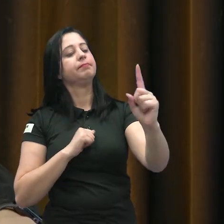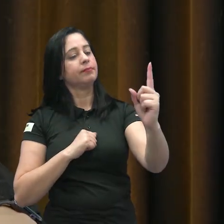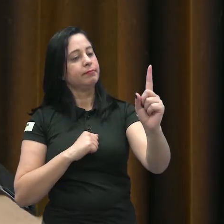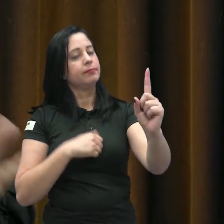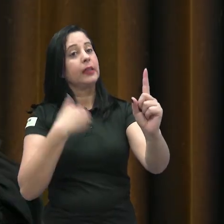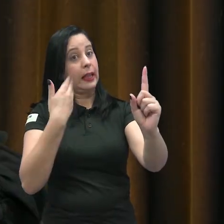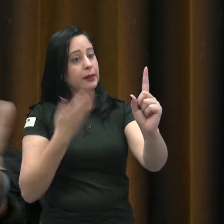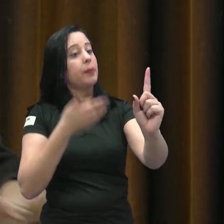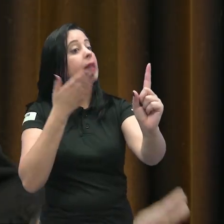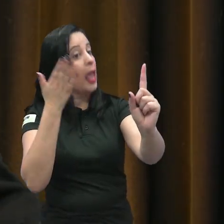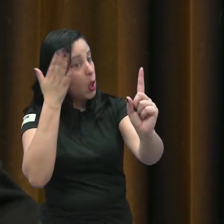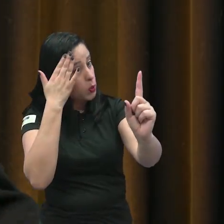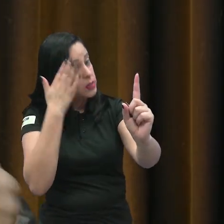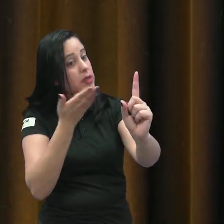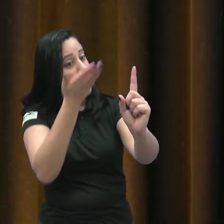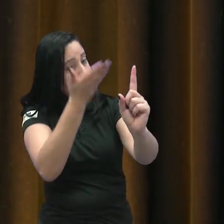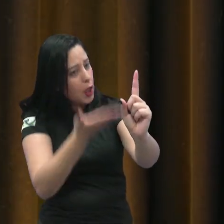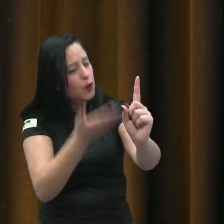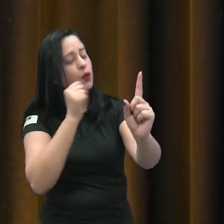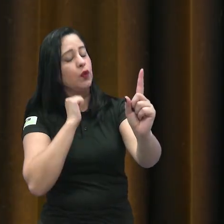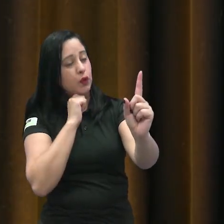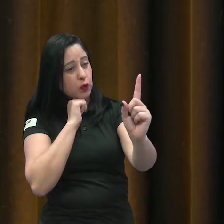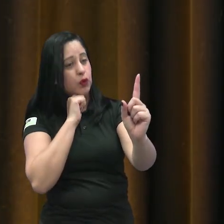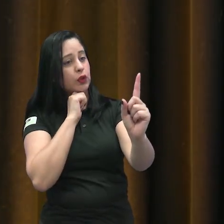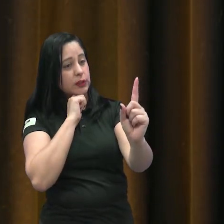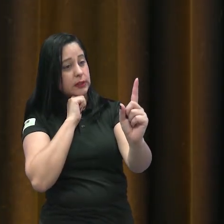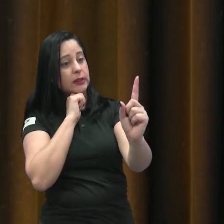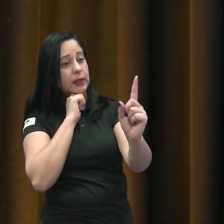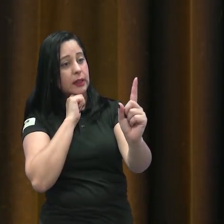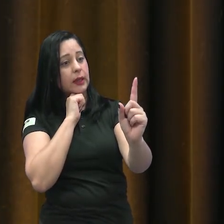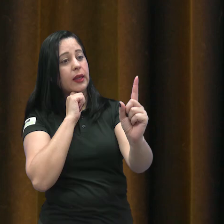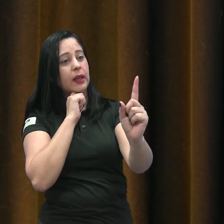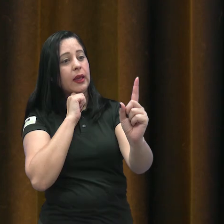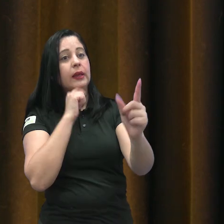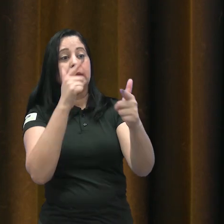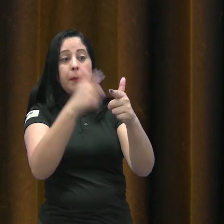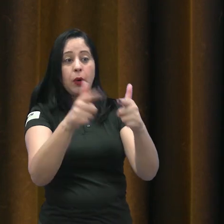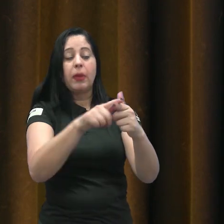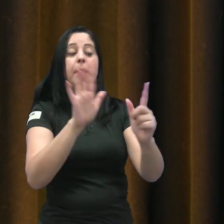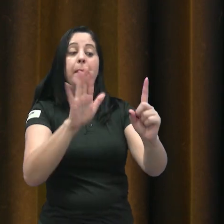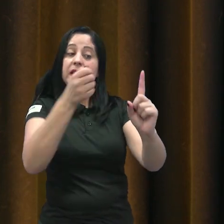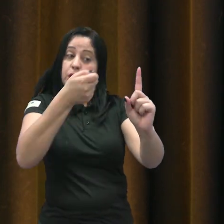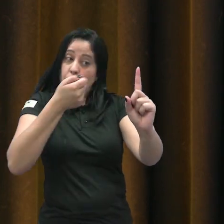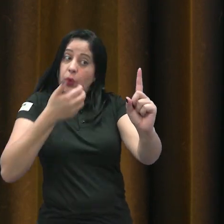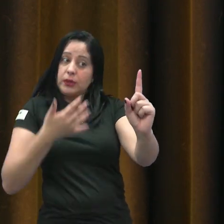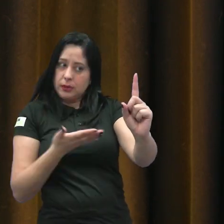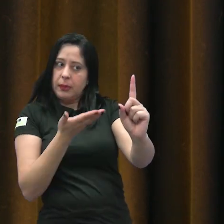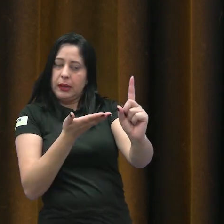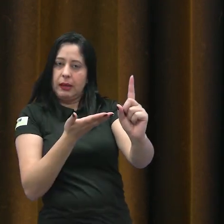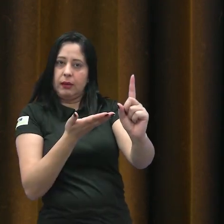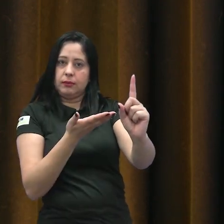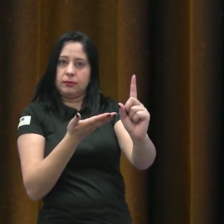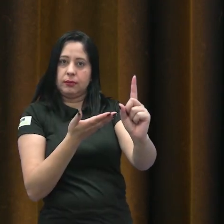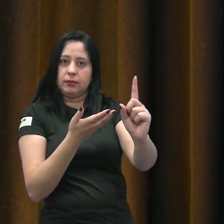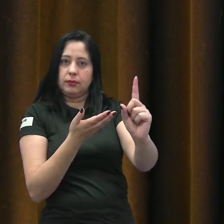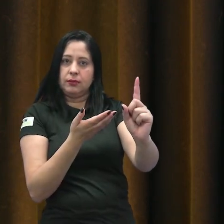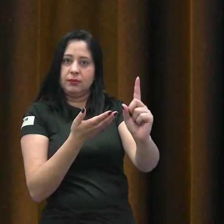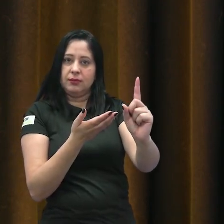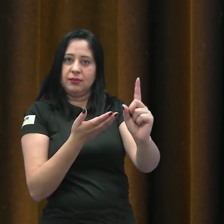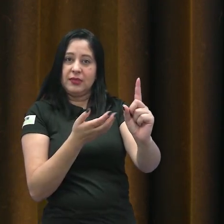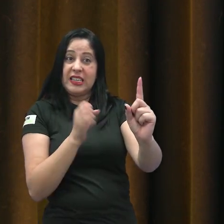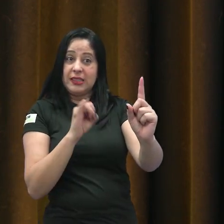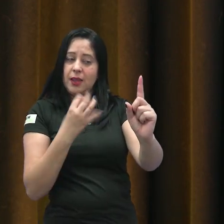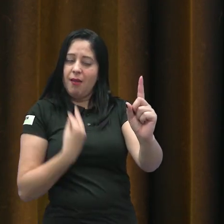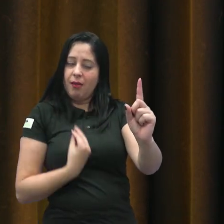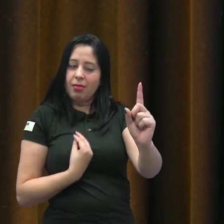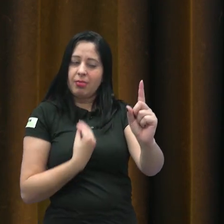sob cobrança, eu sei da tua pressão, mas deixa eu ir falando aqui. Se eu conseguir oferecer o que eu não estou recebendo,